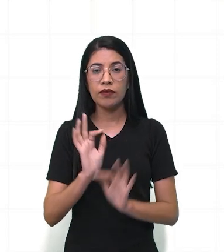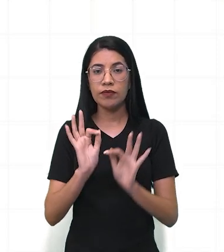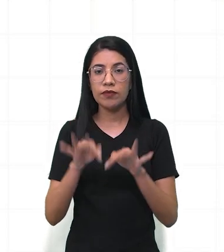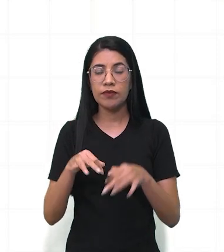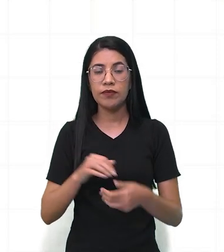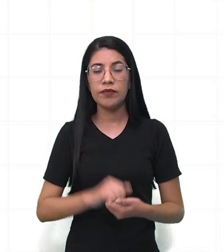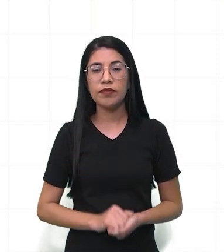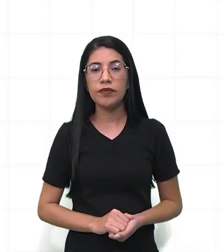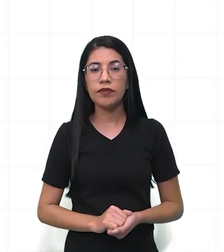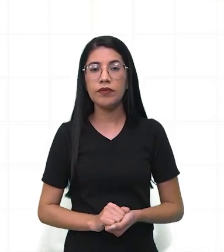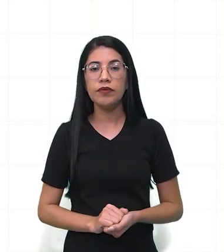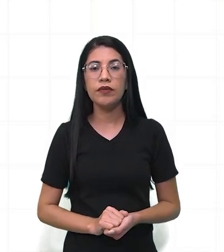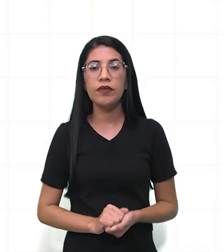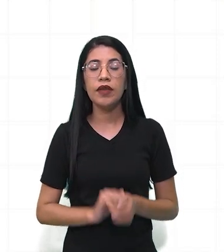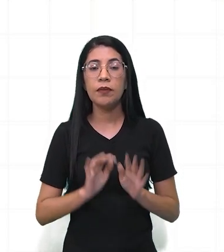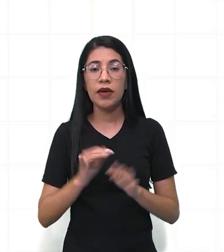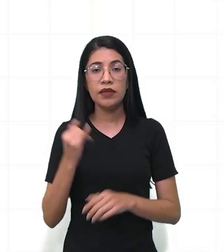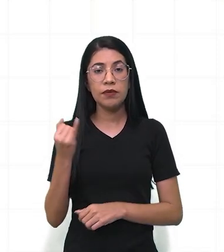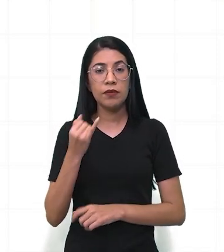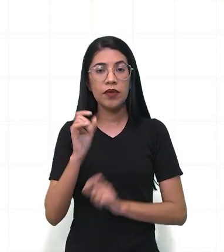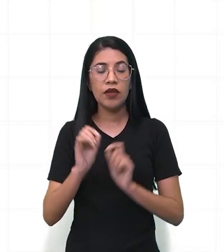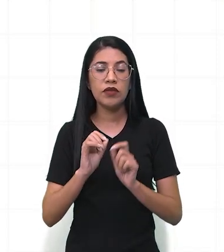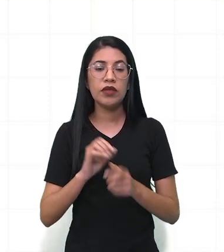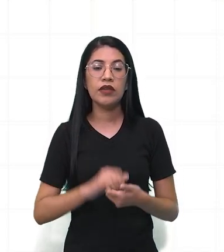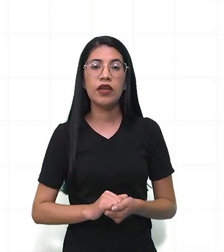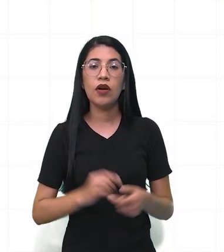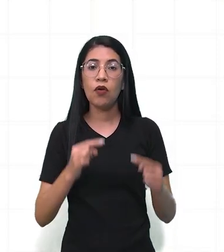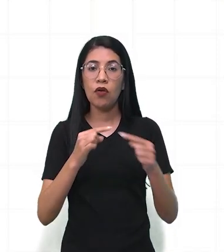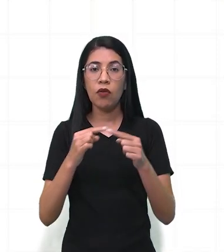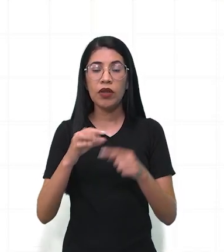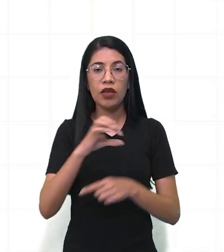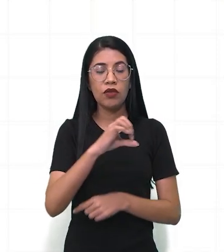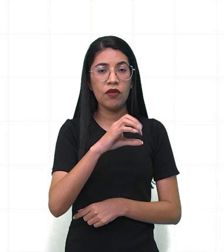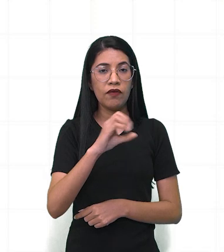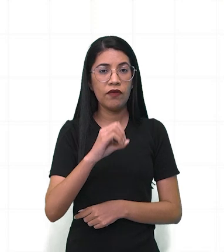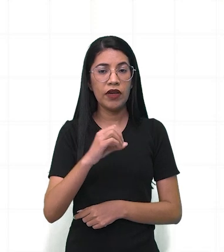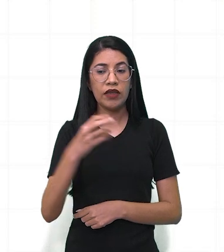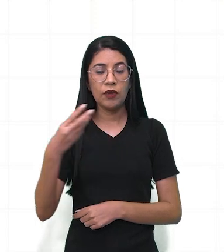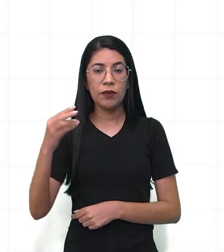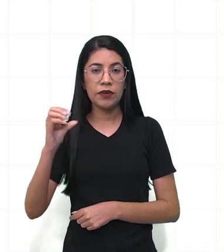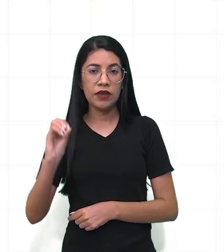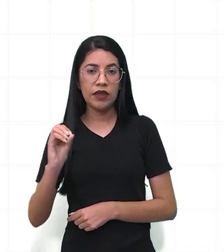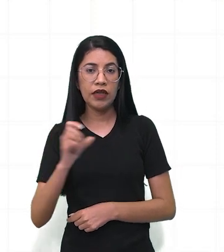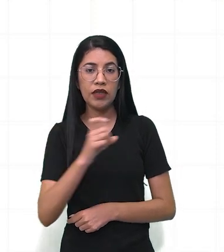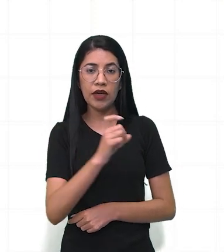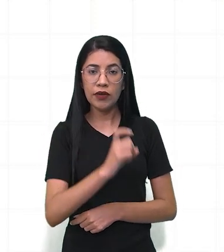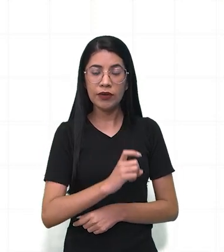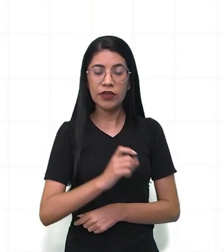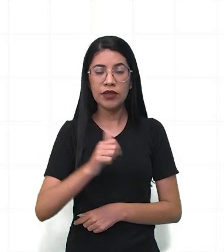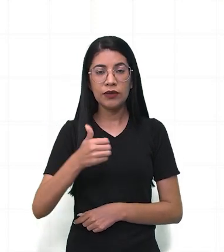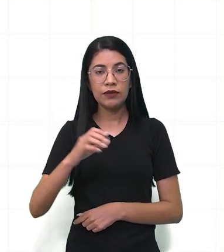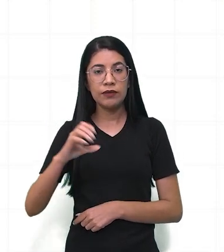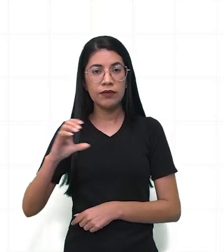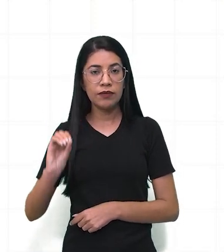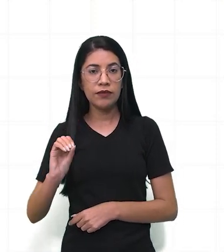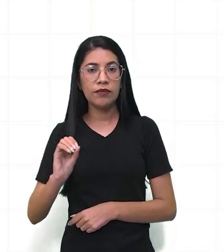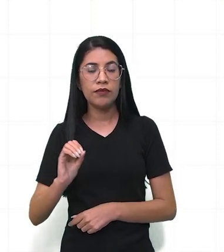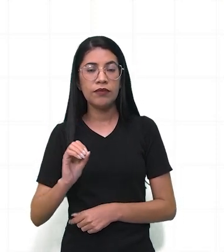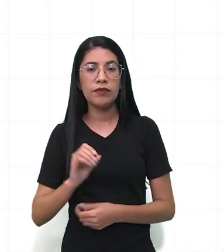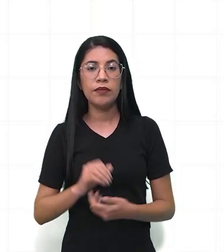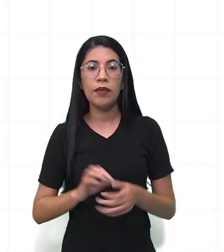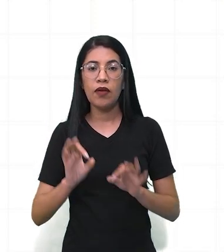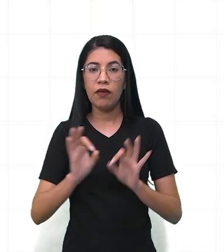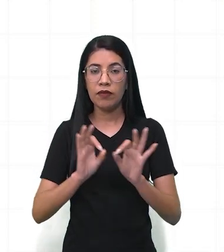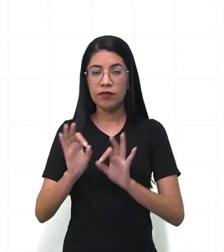ó. 90 é o 30% e o X corresponde ao 100% que a gente quer encontrar, certo? Então, de